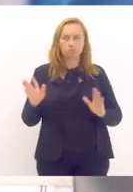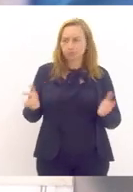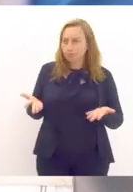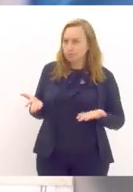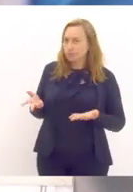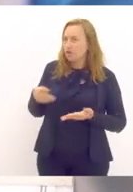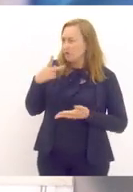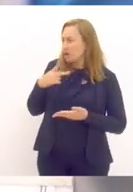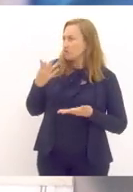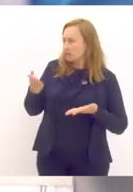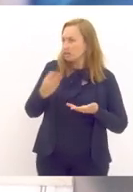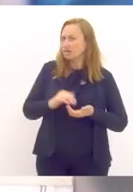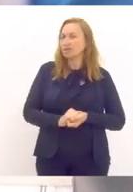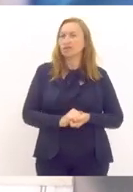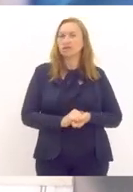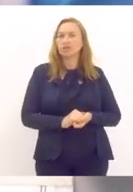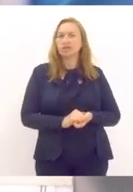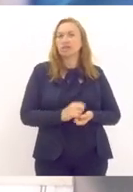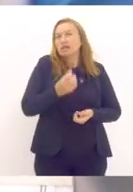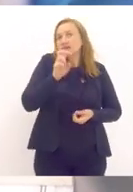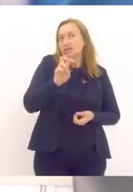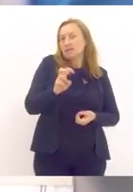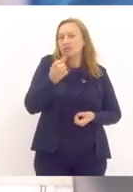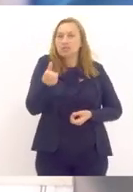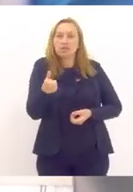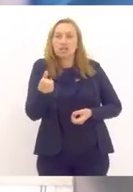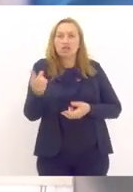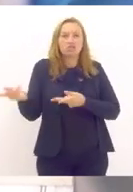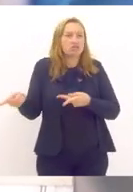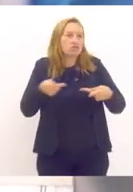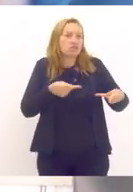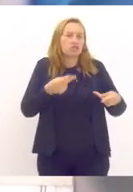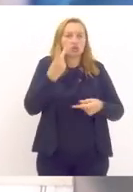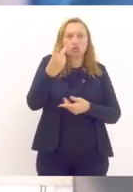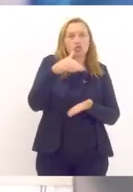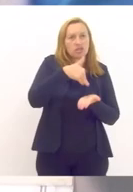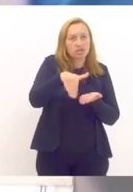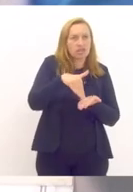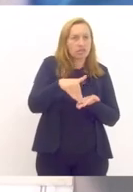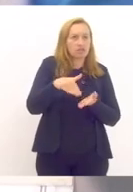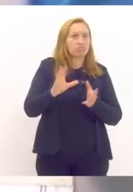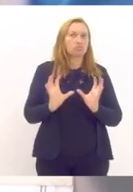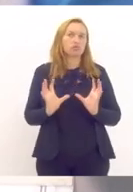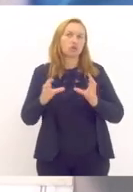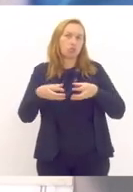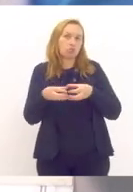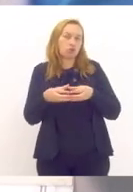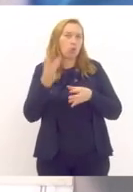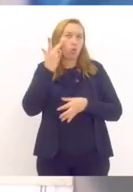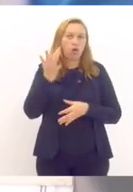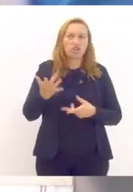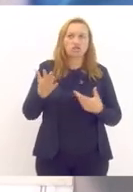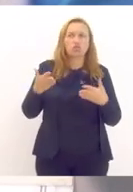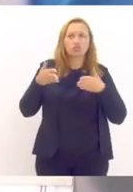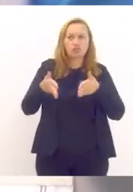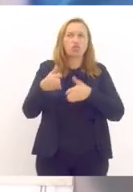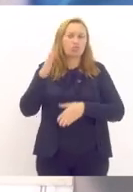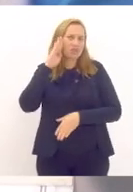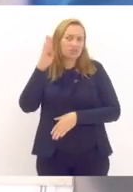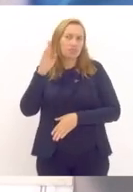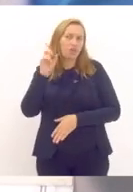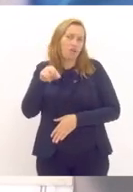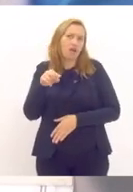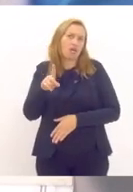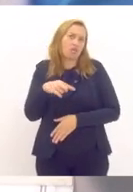estamos falando aí de 5-6 visitas dos dois secretários à comissão. Uhum. Eu acho que o ponto central que vai interessar o Parlamento